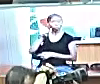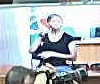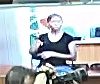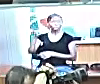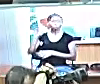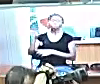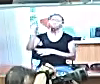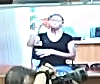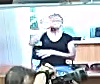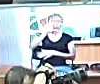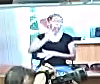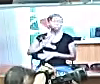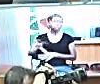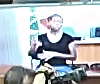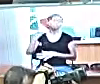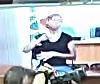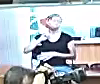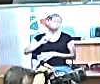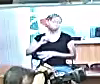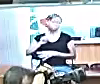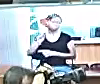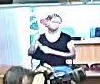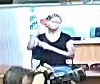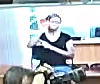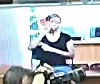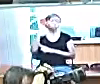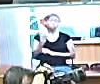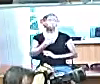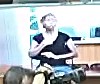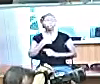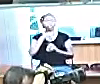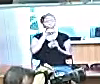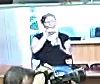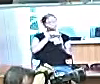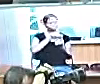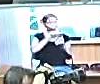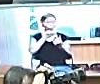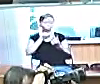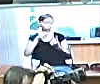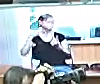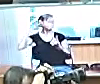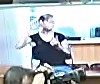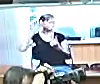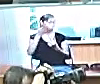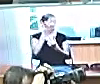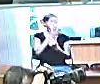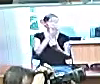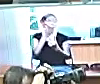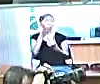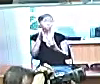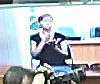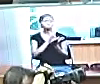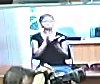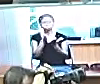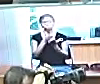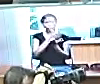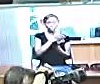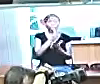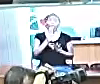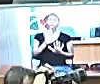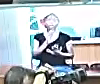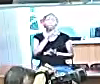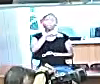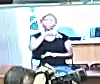de minas gerais vamos tentar aqui dividir a nossa fala em dois momentos né aqui a aneel a